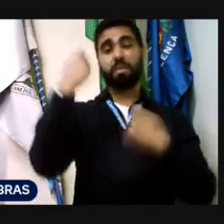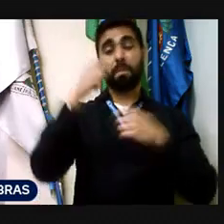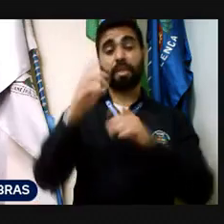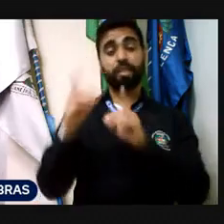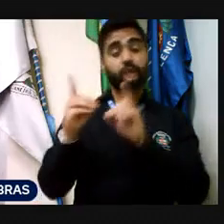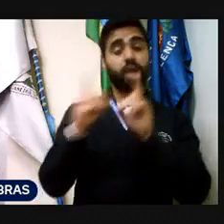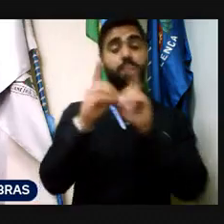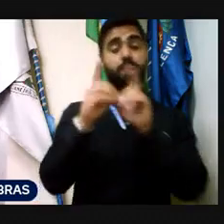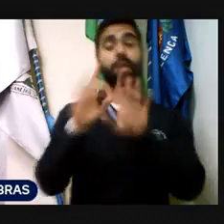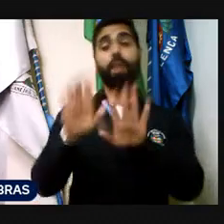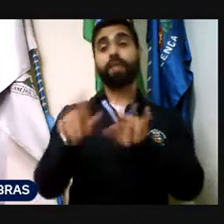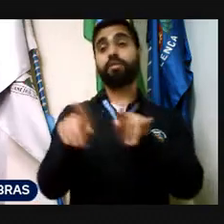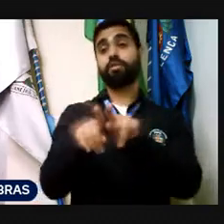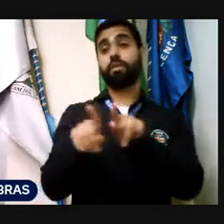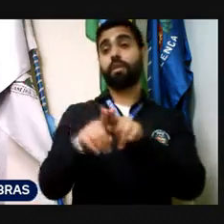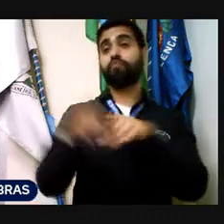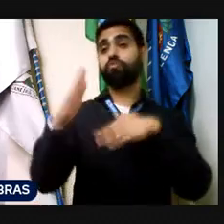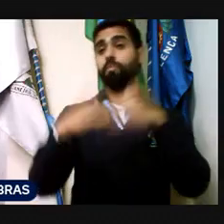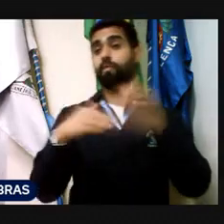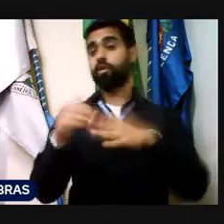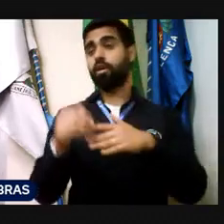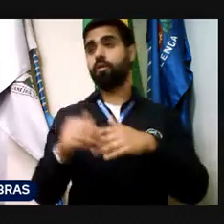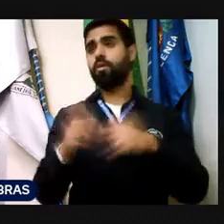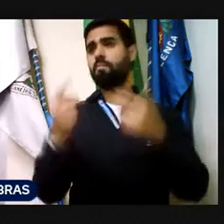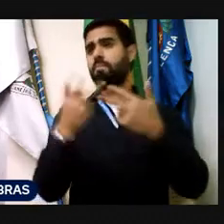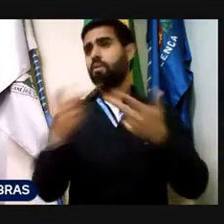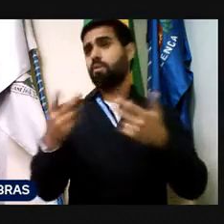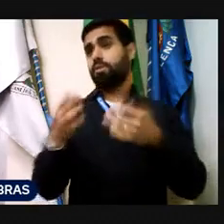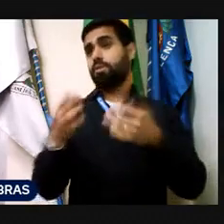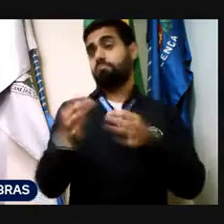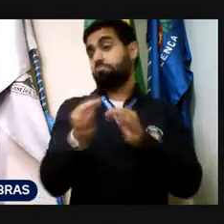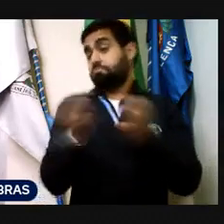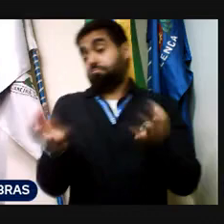do atendimento, mas como também os profissionais. Então é uma coisa que